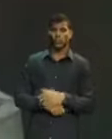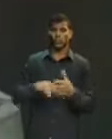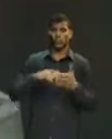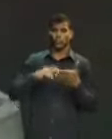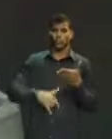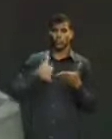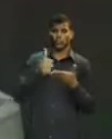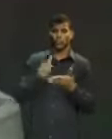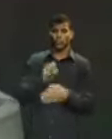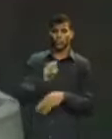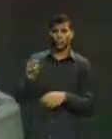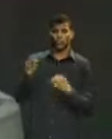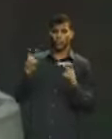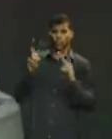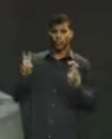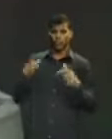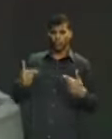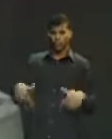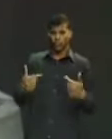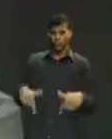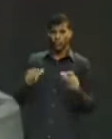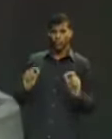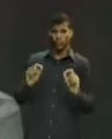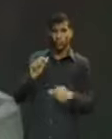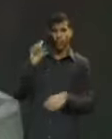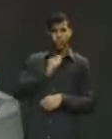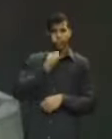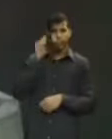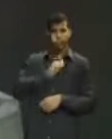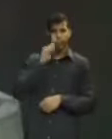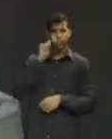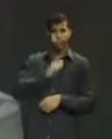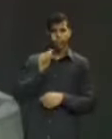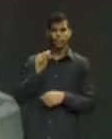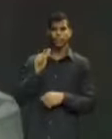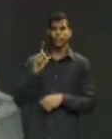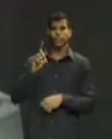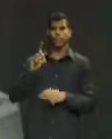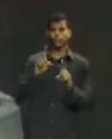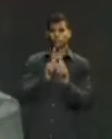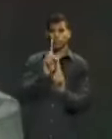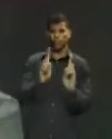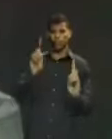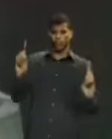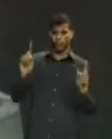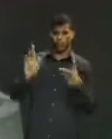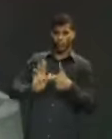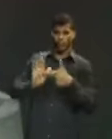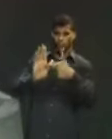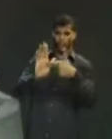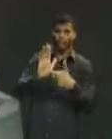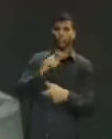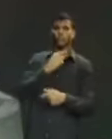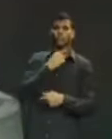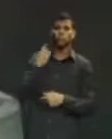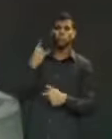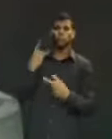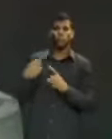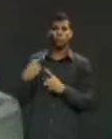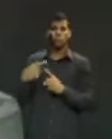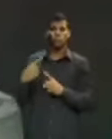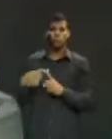semestral sobre o nosso trabalho, sobre a qualidade dos dados, em especial as mortes a esclarecer. A